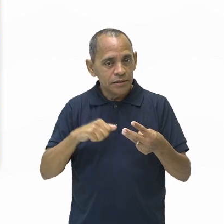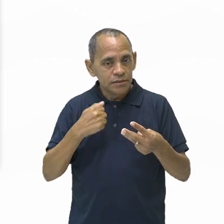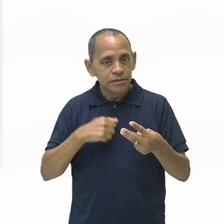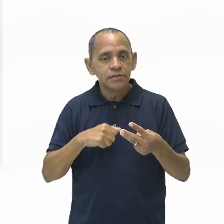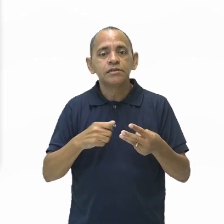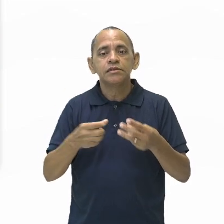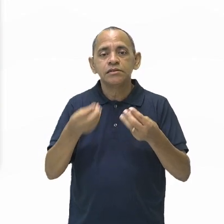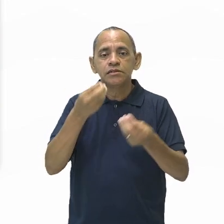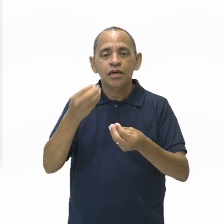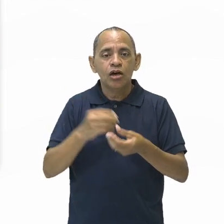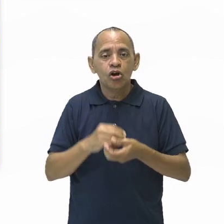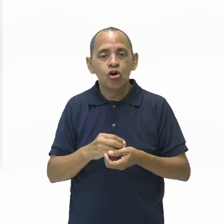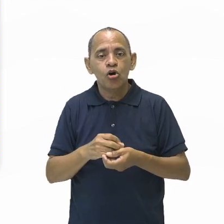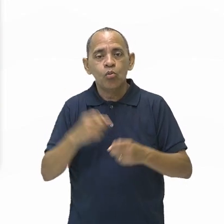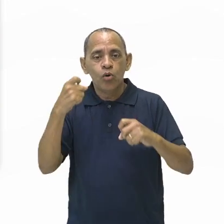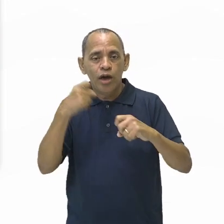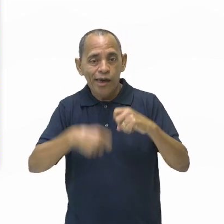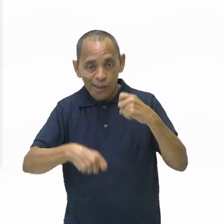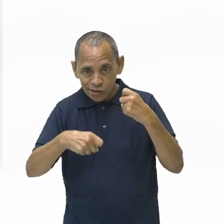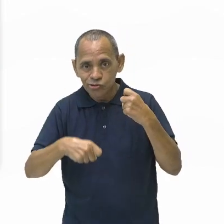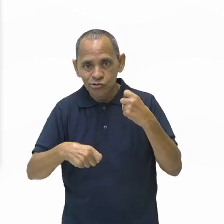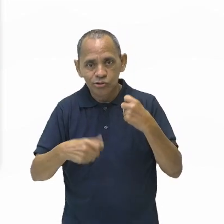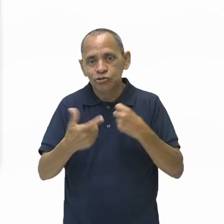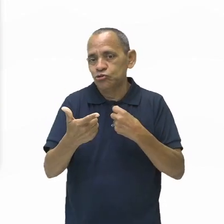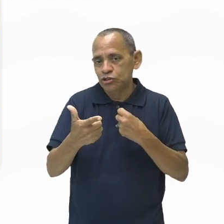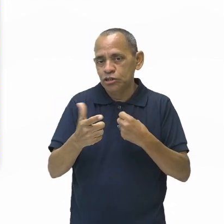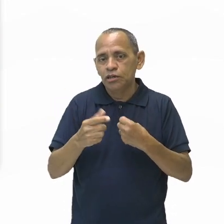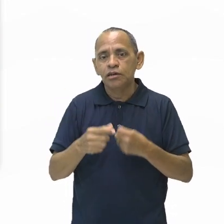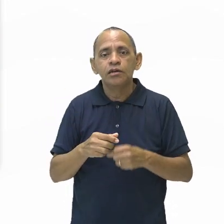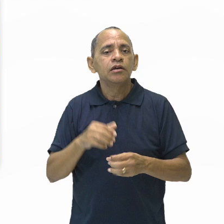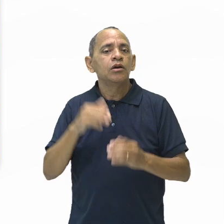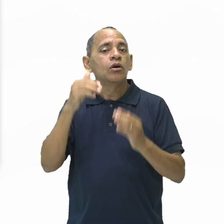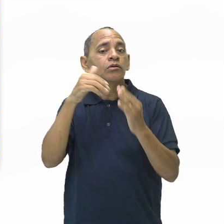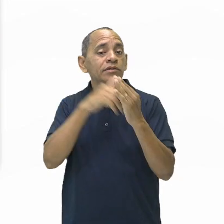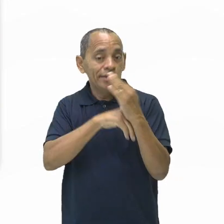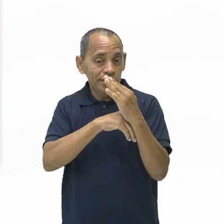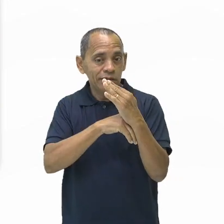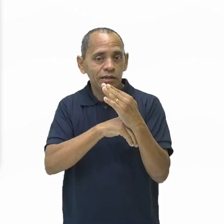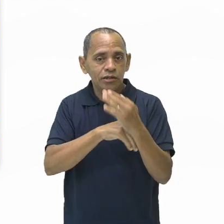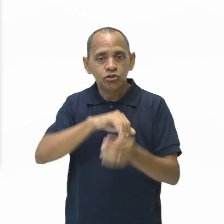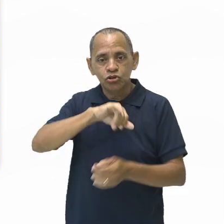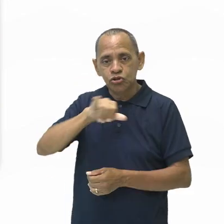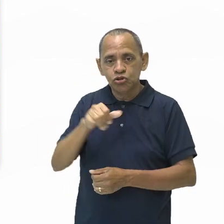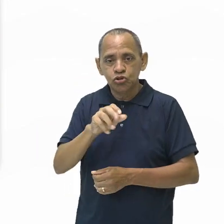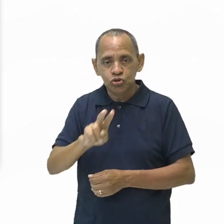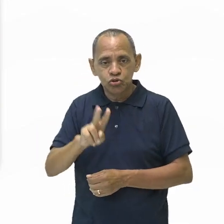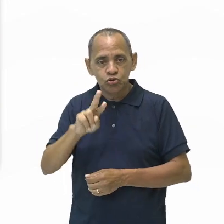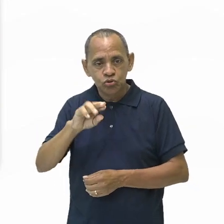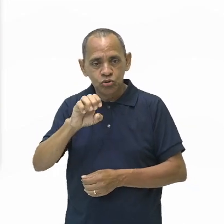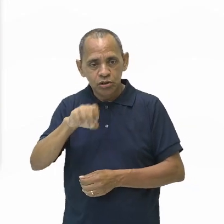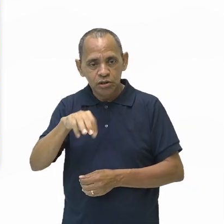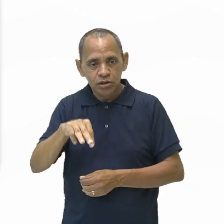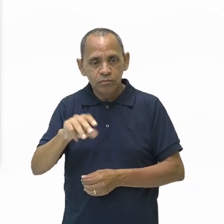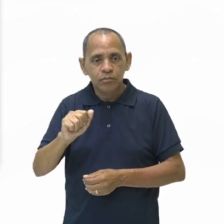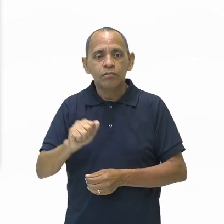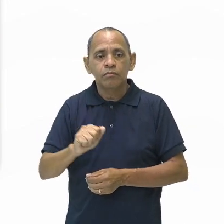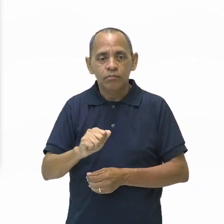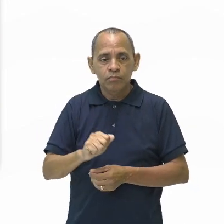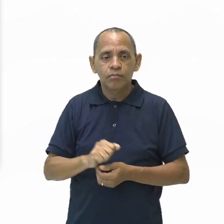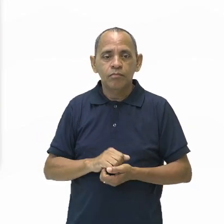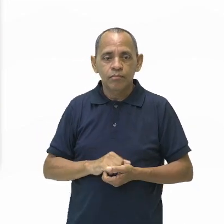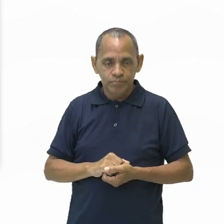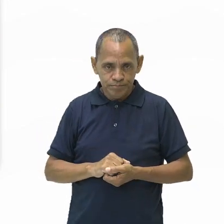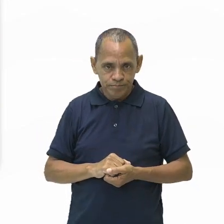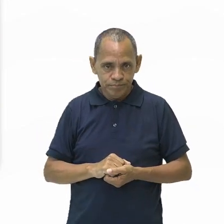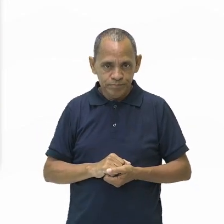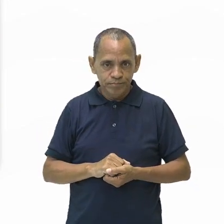porque guarda o segredo de Jurema e o mistério do sonho. Então, essa era a função dela ali. Vejam que